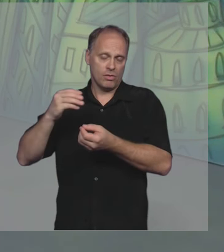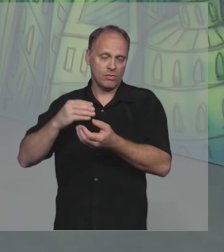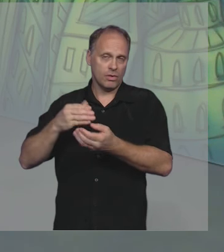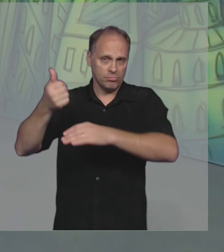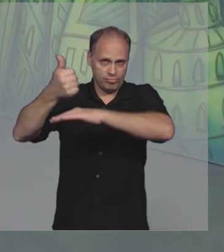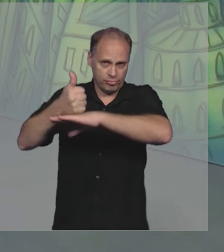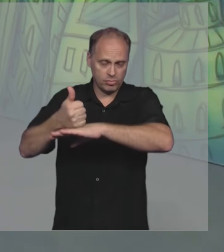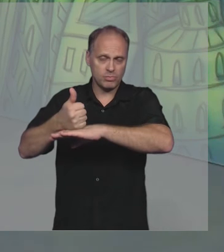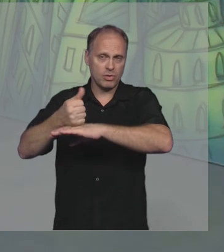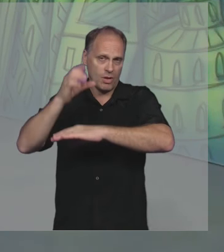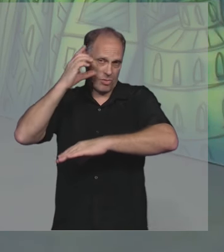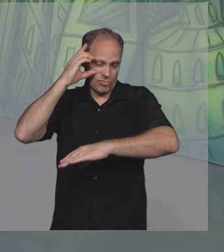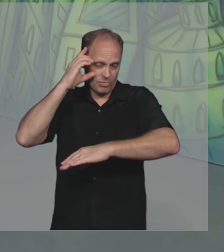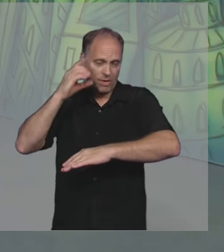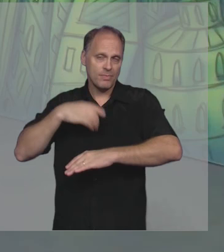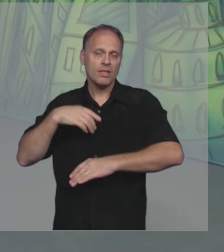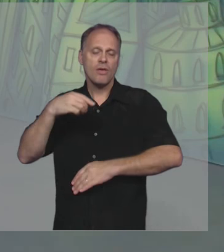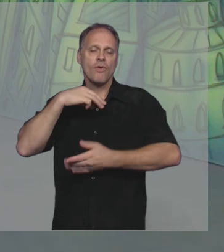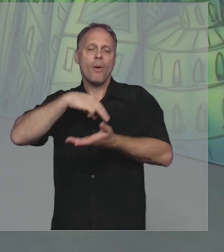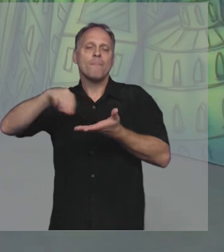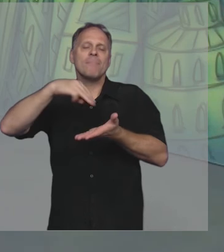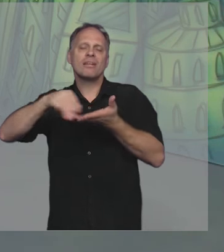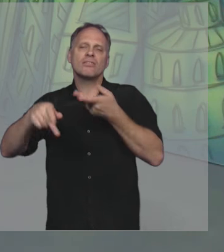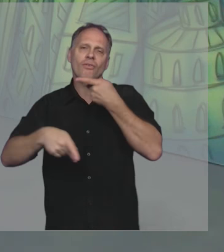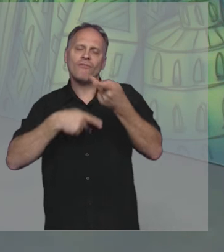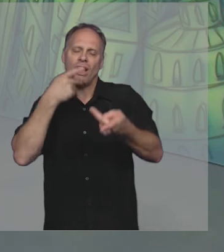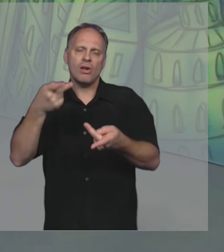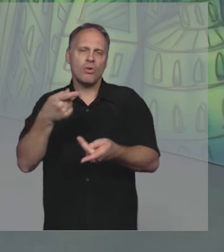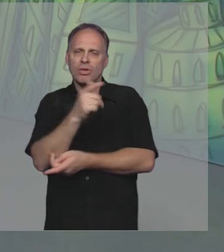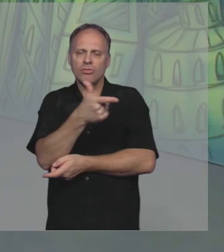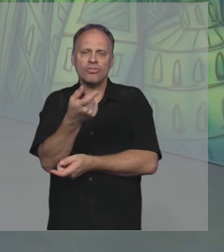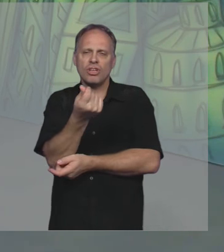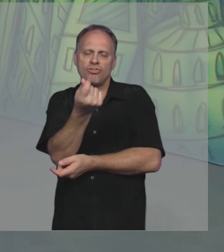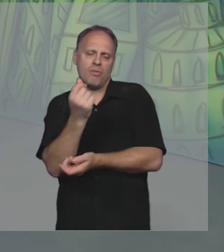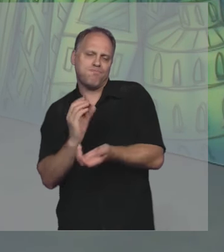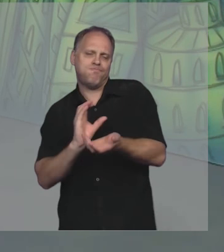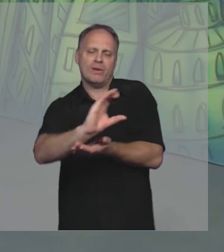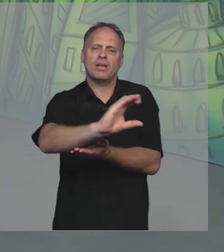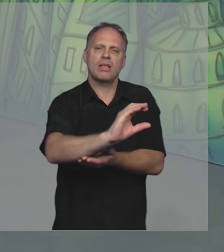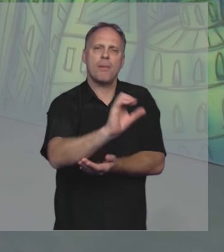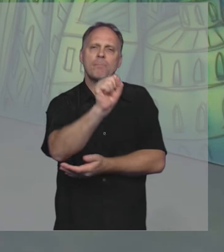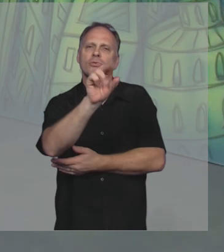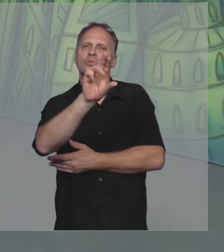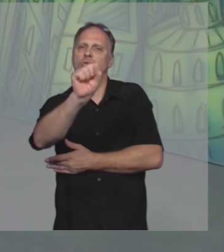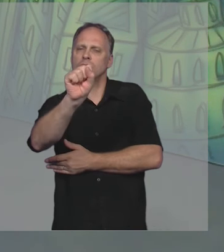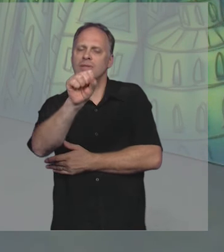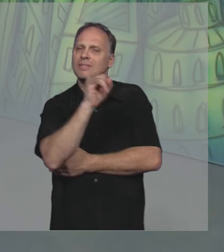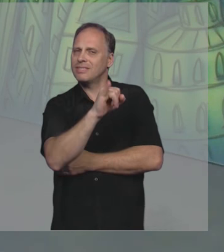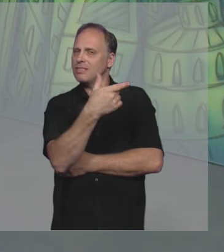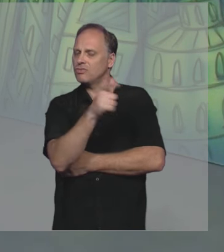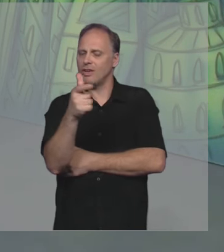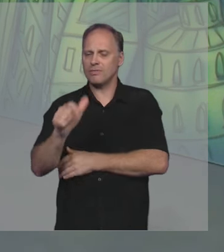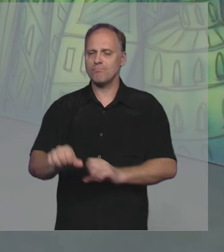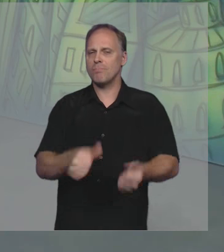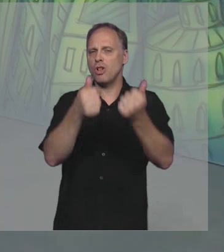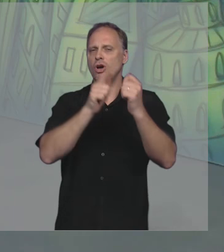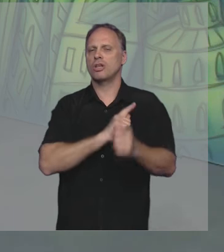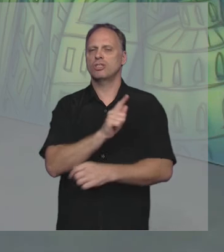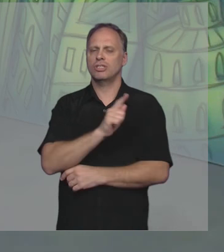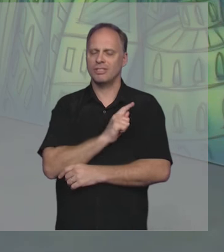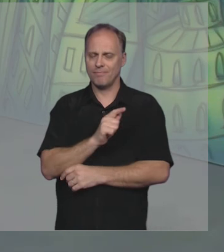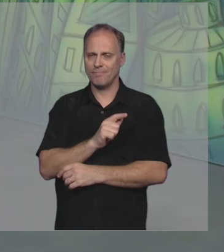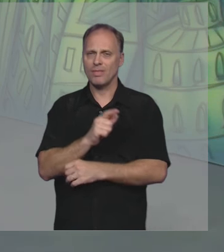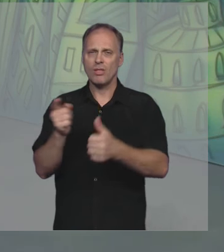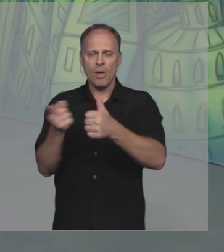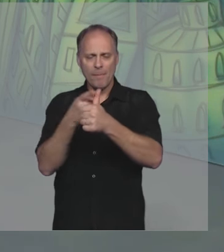o ex-ministro Ricardo Barros falou que não pleitearia mais dinheiro para o SUS se não houvesse uma melhora na gestão. No